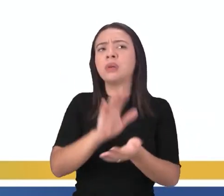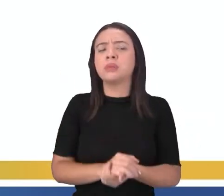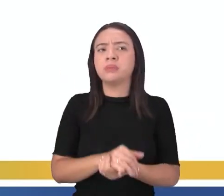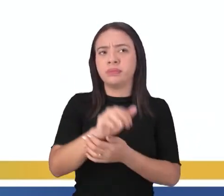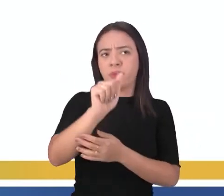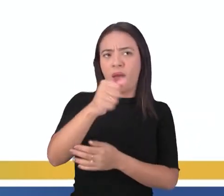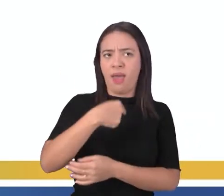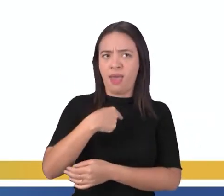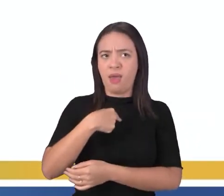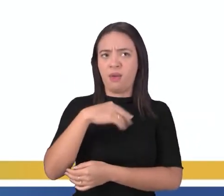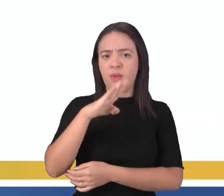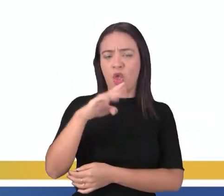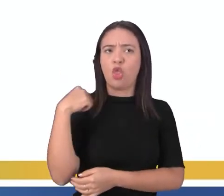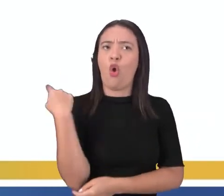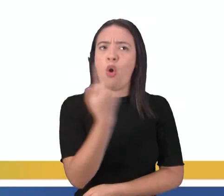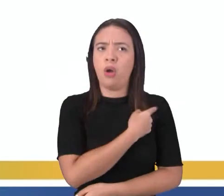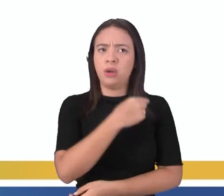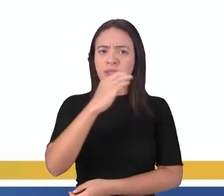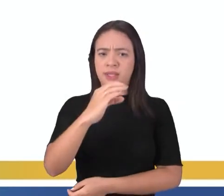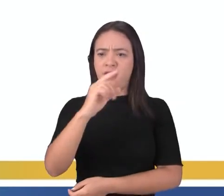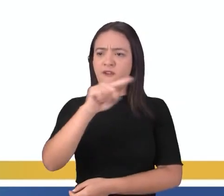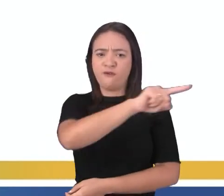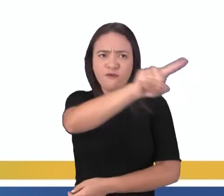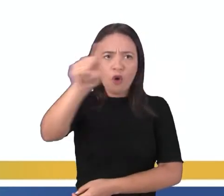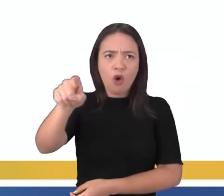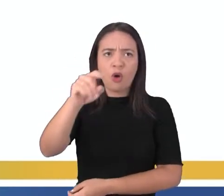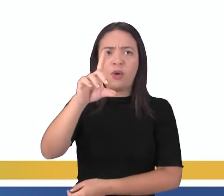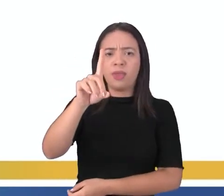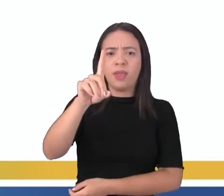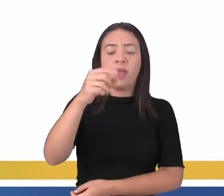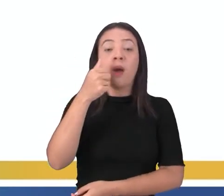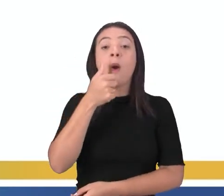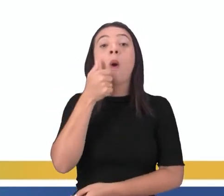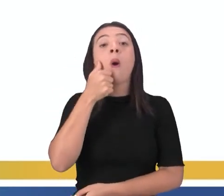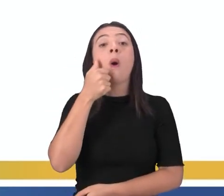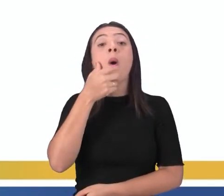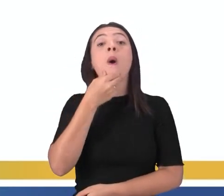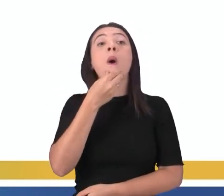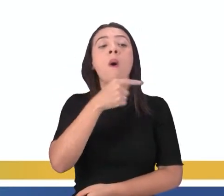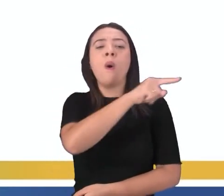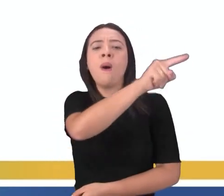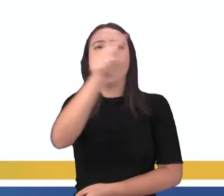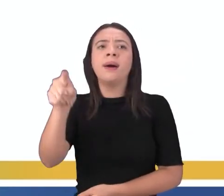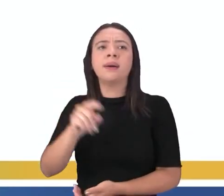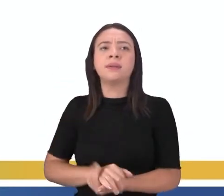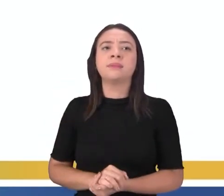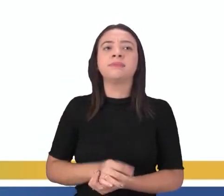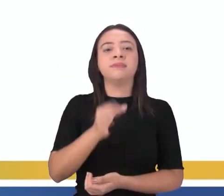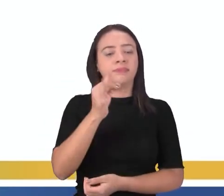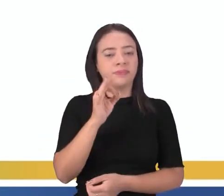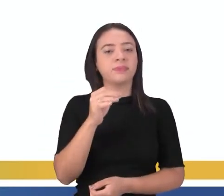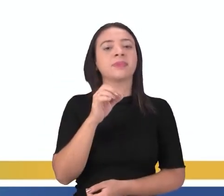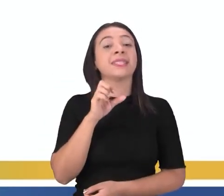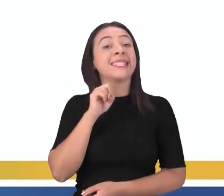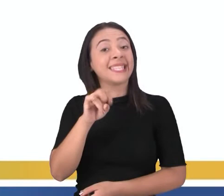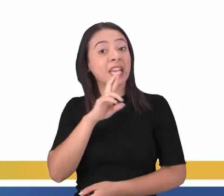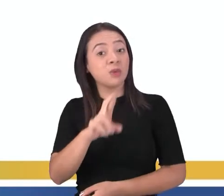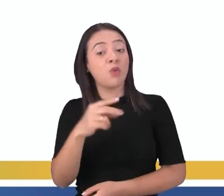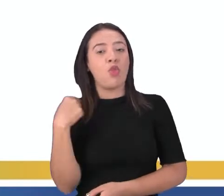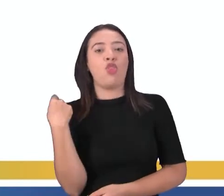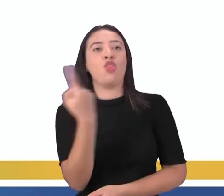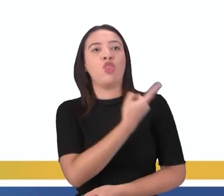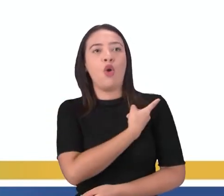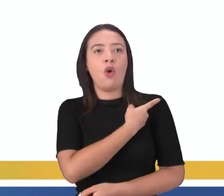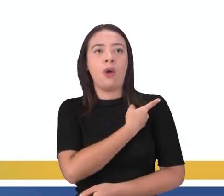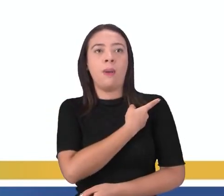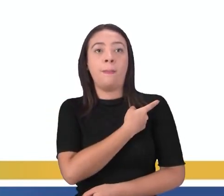o eu, o B o nós, o C o vós ou o D eles? Acertou quem disse o nós, tá?